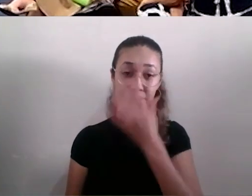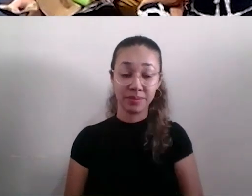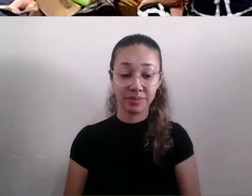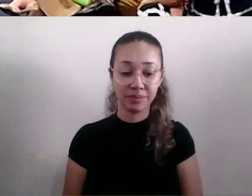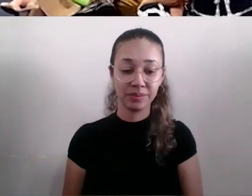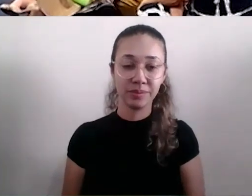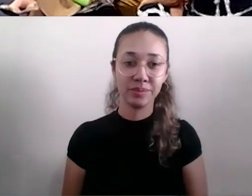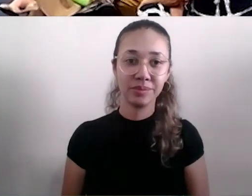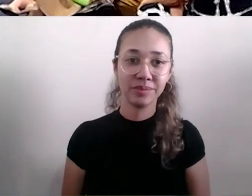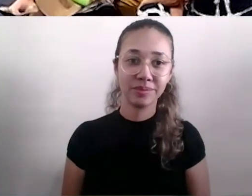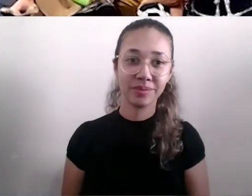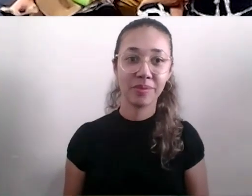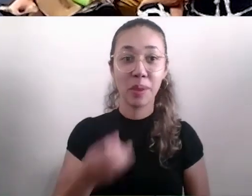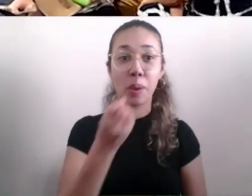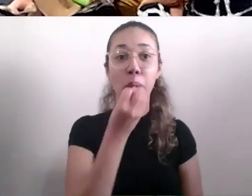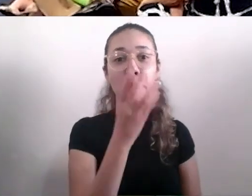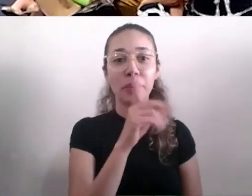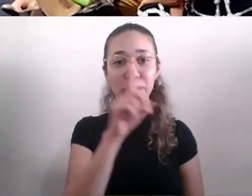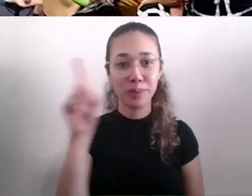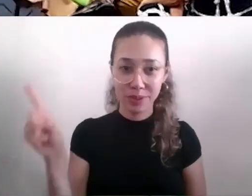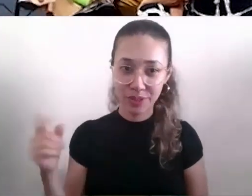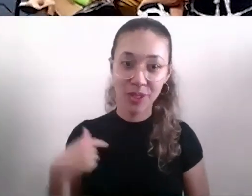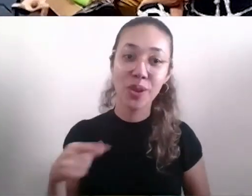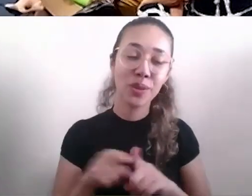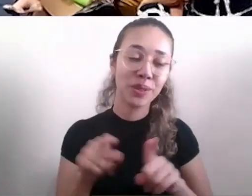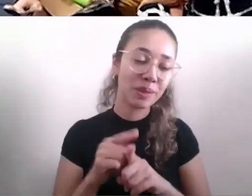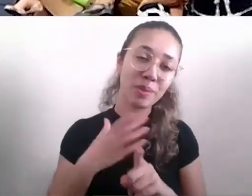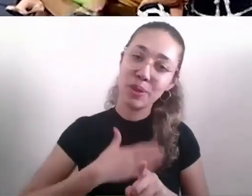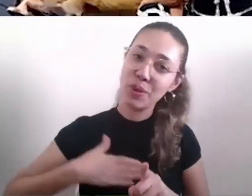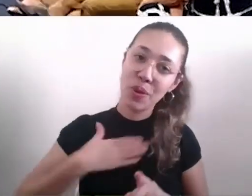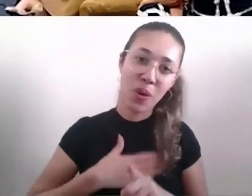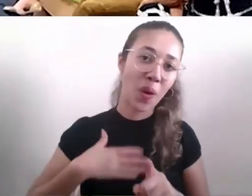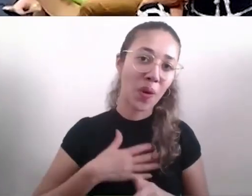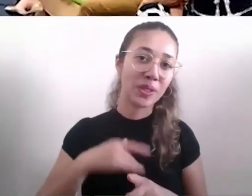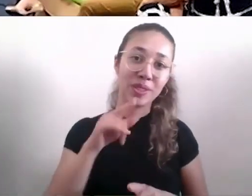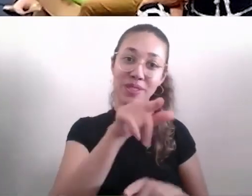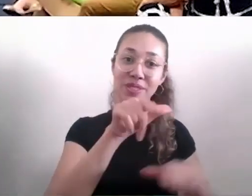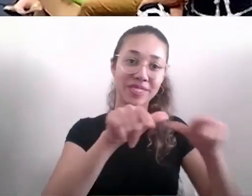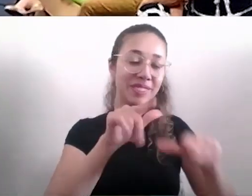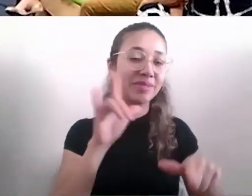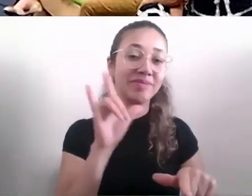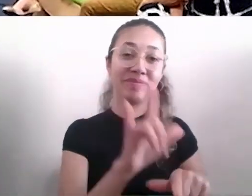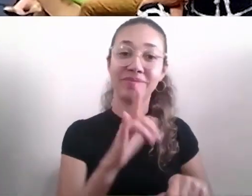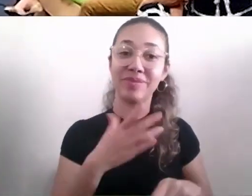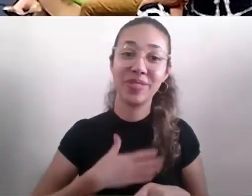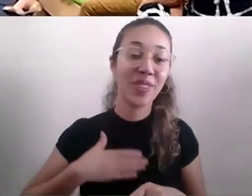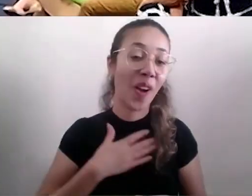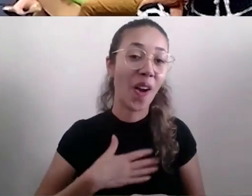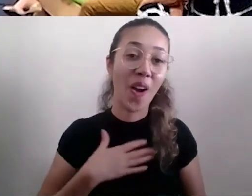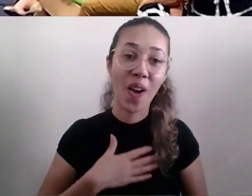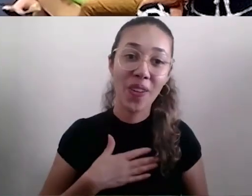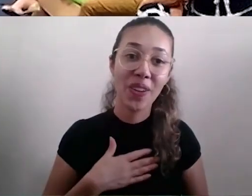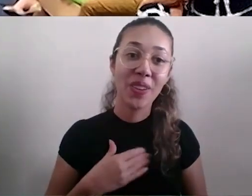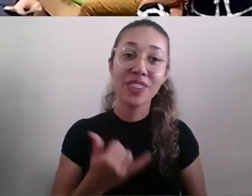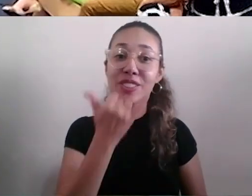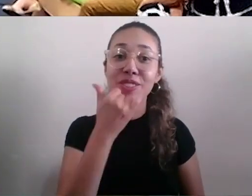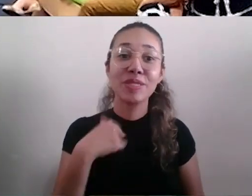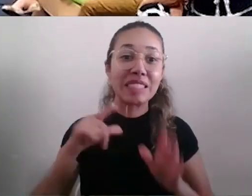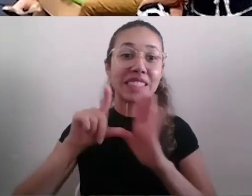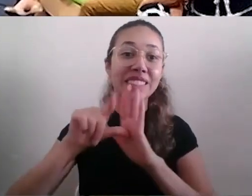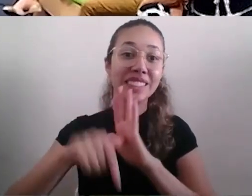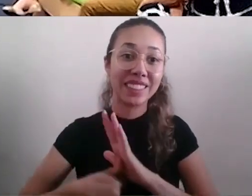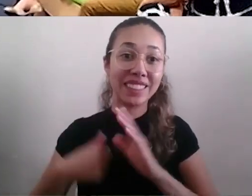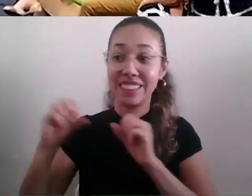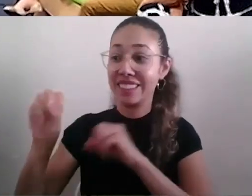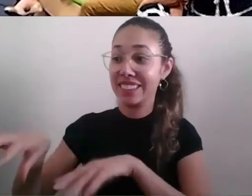Bom dia, eu também sou uma fã branca, fã incondicional. Desculpa, cheguei atrasado, estava dando aula na